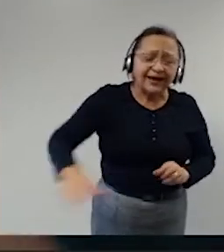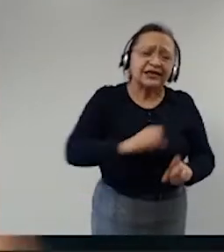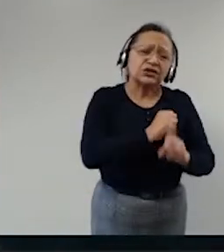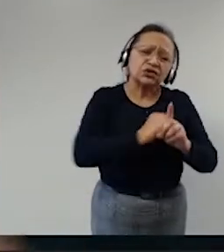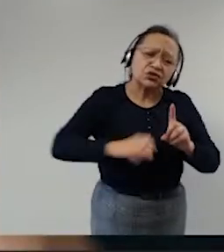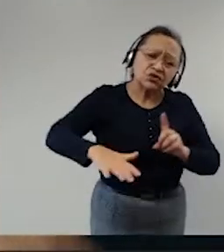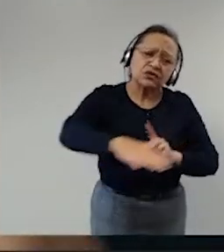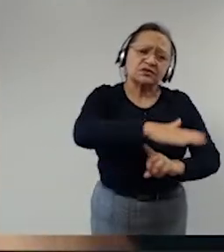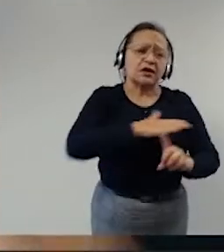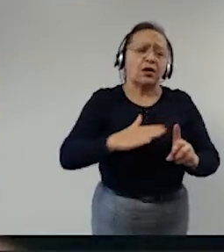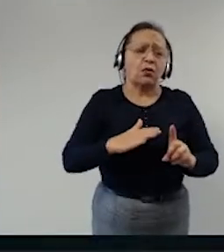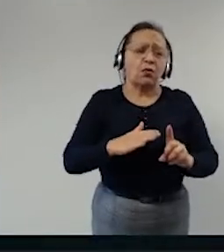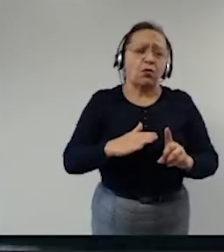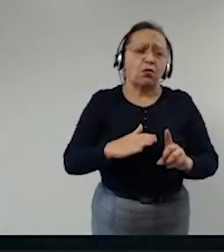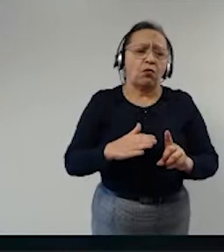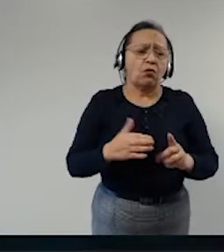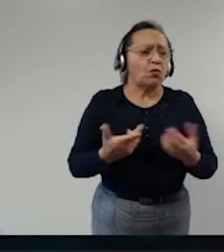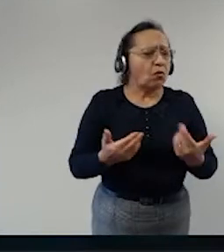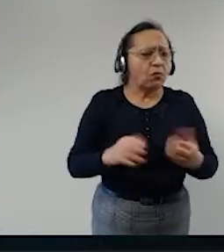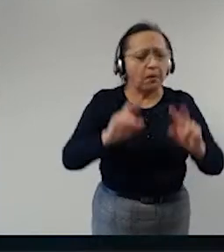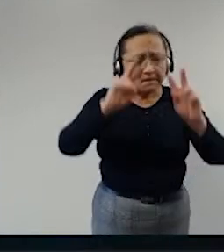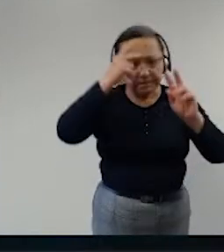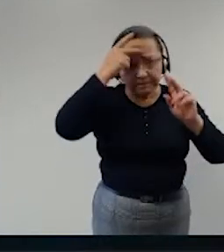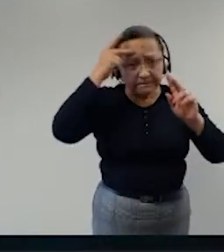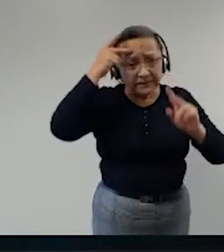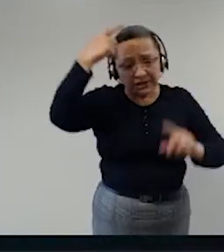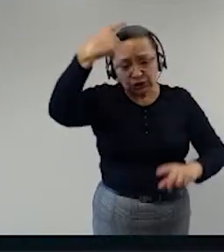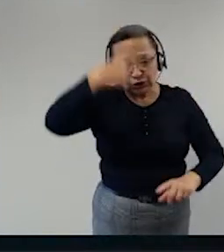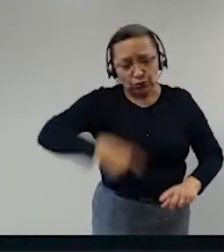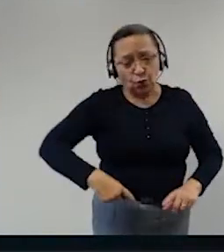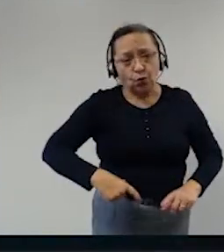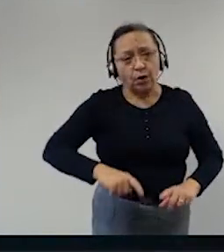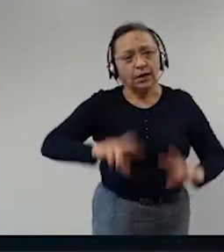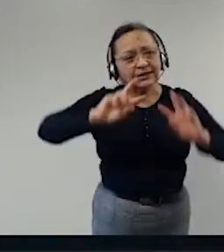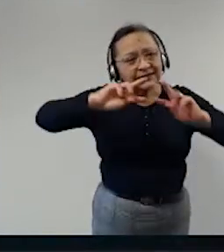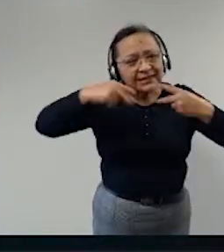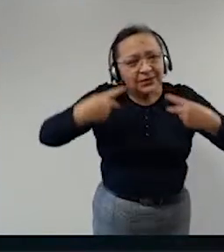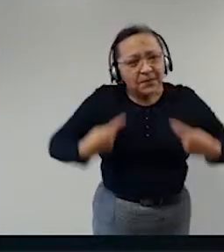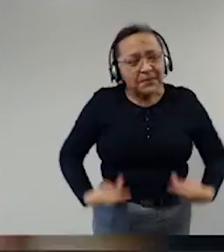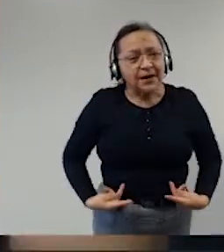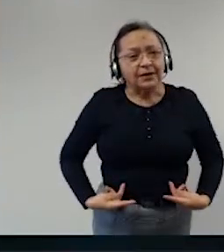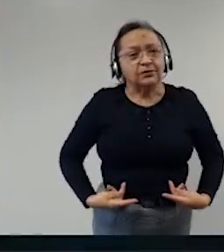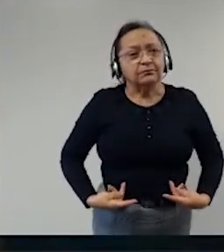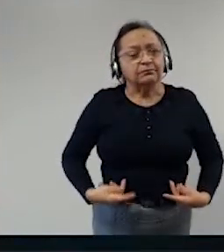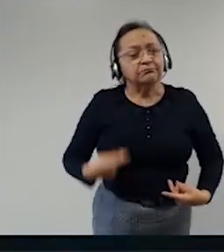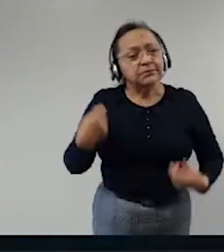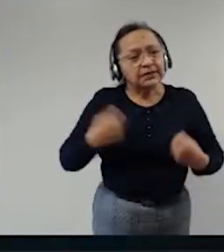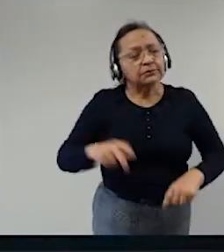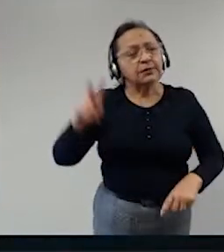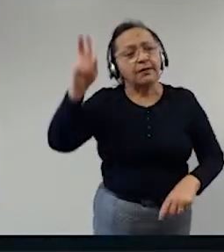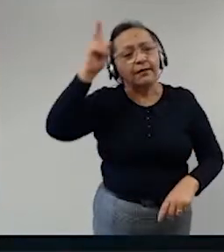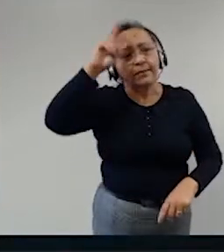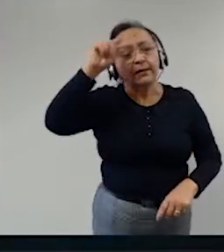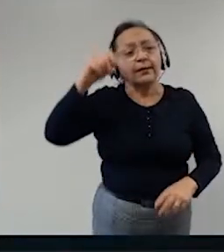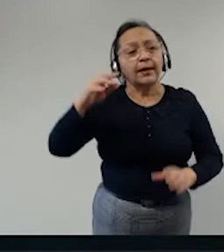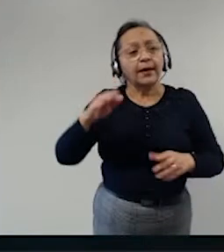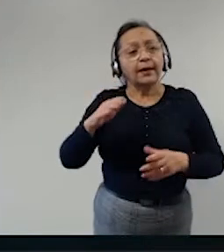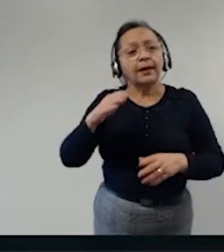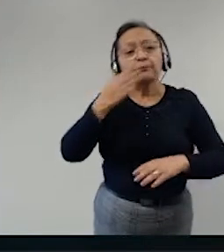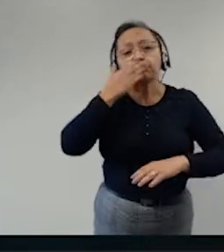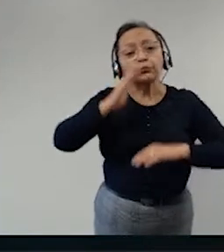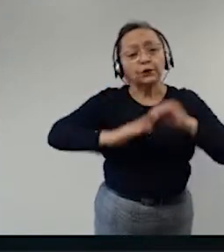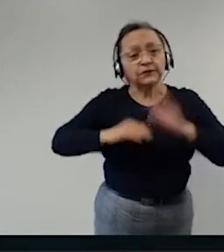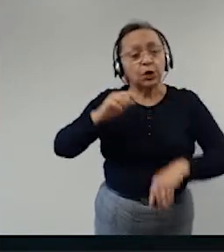como pessoas, como seres humanos, lembrando que a advocacia ela é uma função, atividade, é um